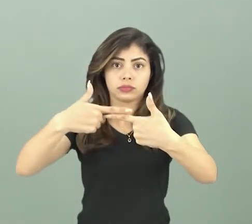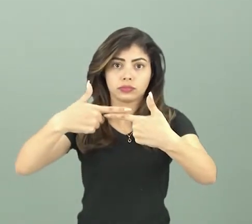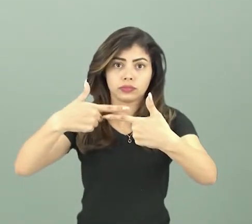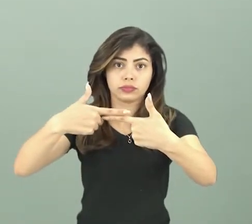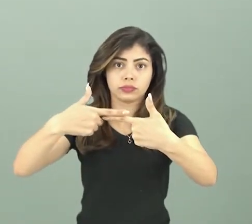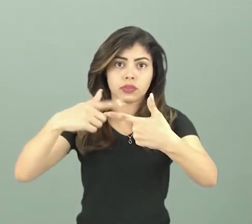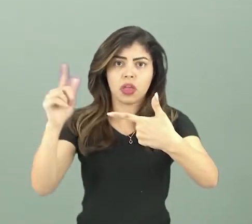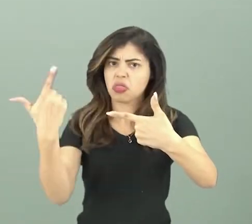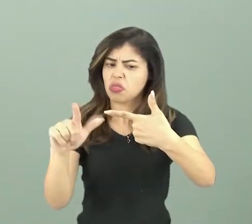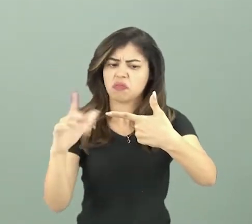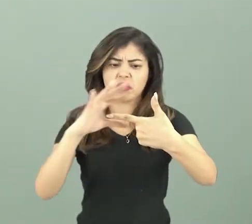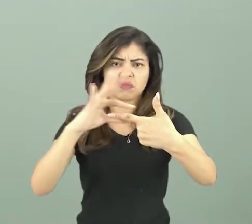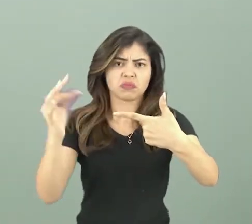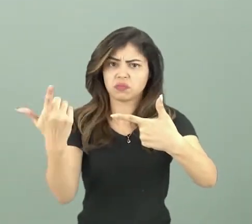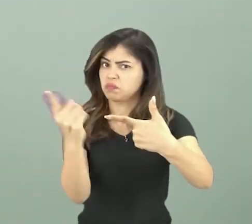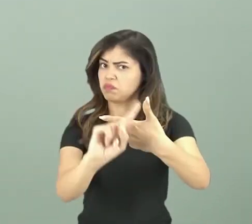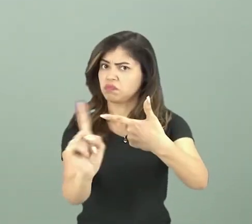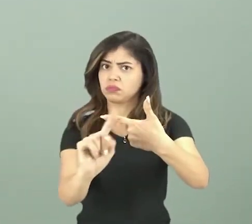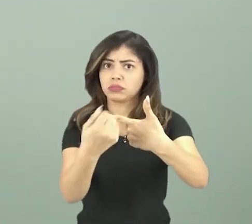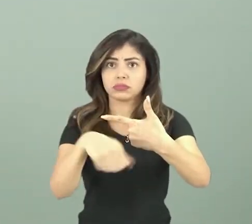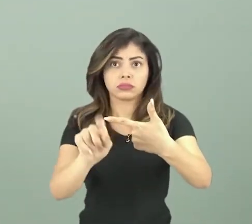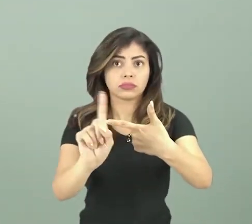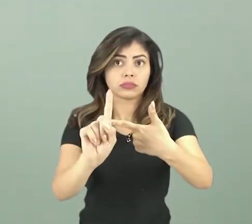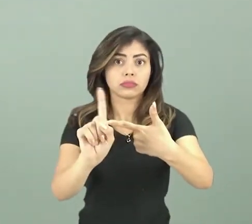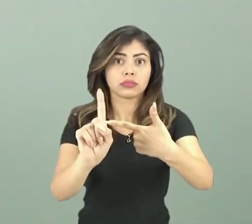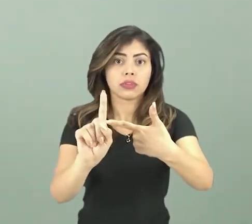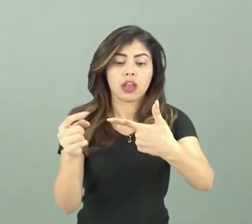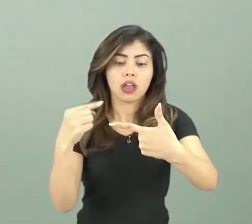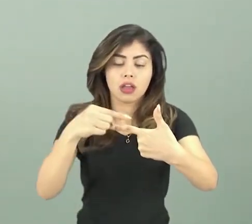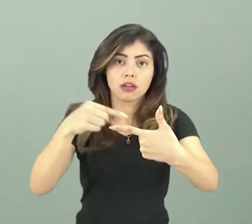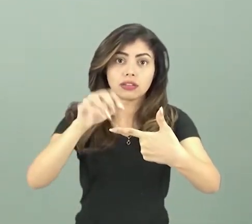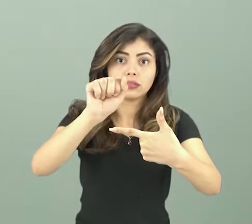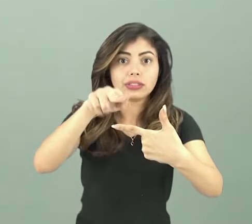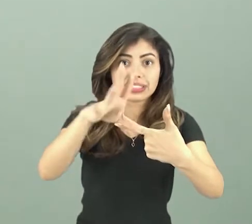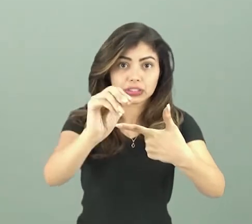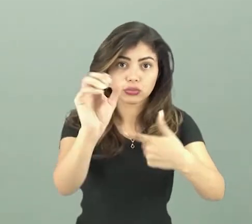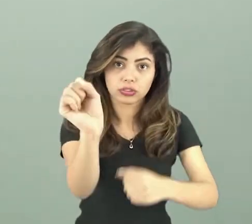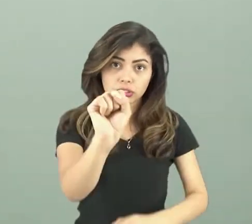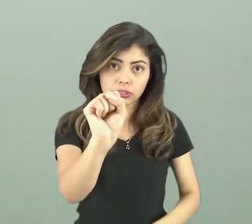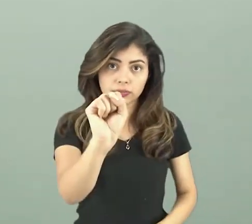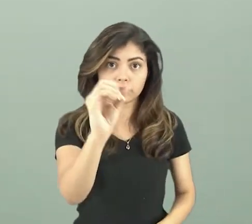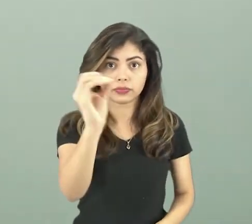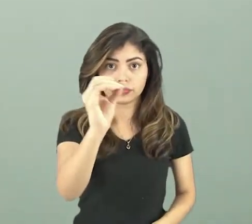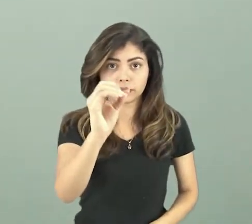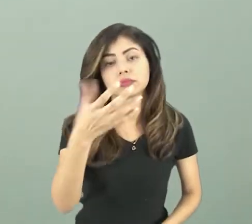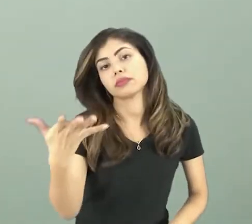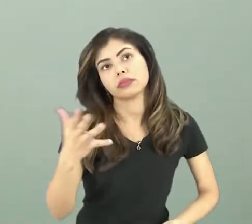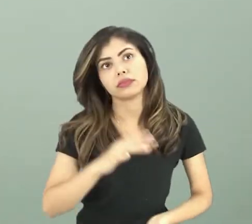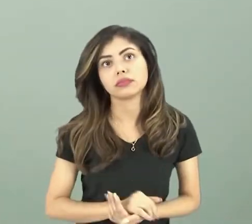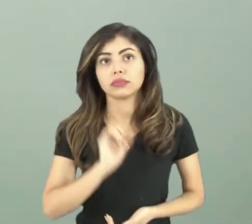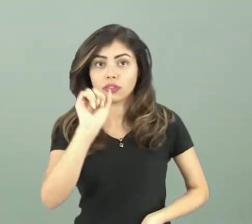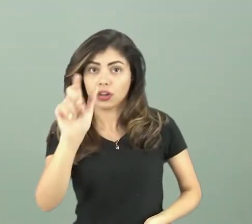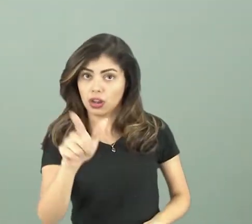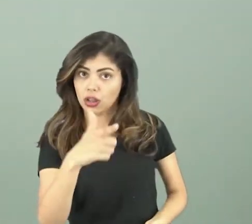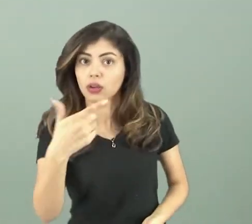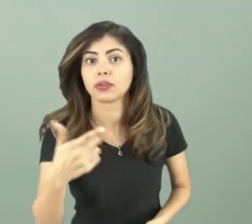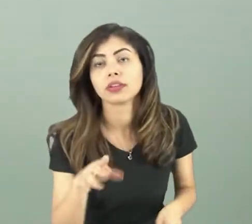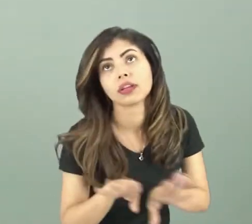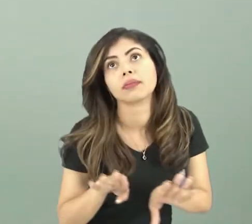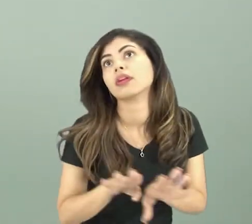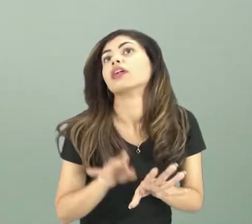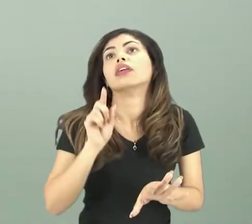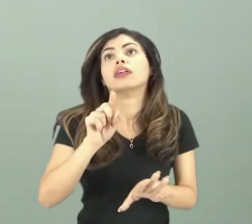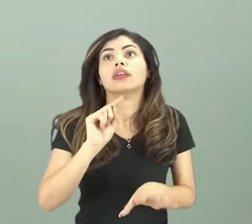tem um ângulo nenhum formado entre esses dois dedos. Se não tem ângulo nenhum, é o seno de zero, e o seno de zero vai ser zero. A outra possibilidade